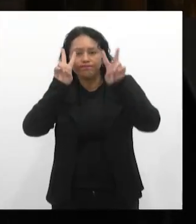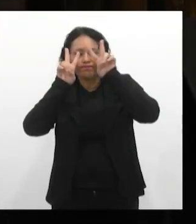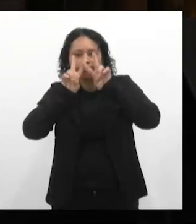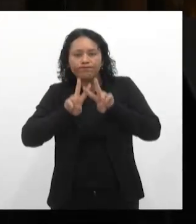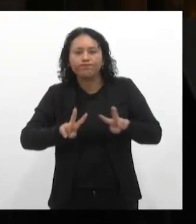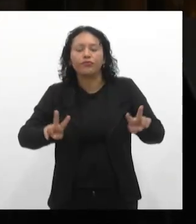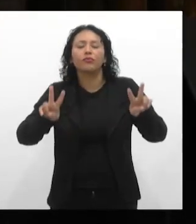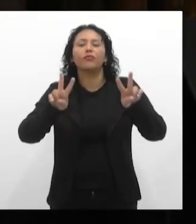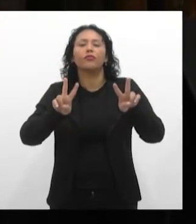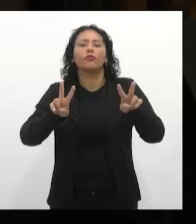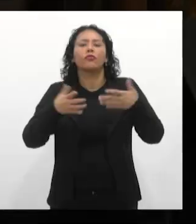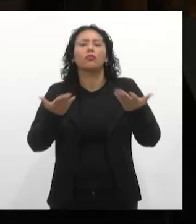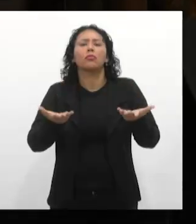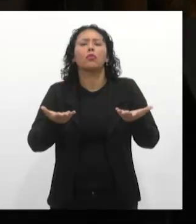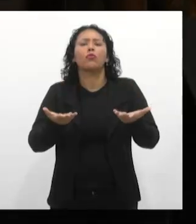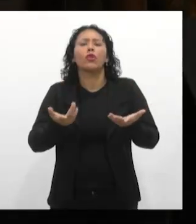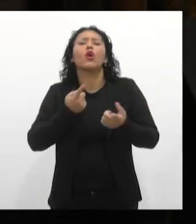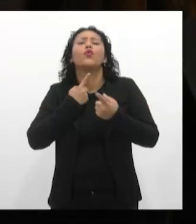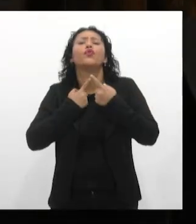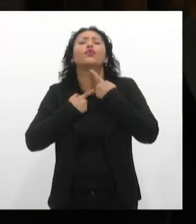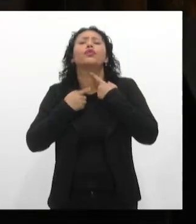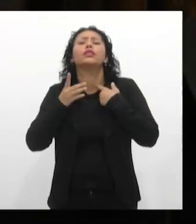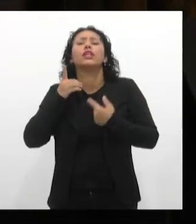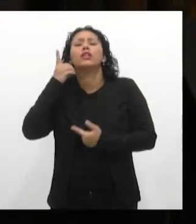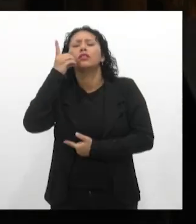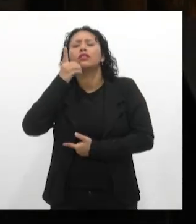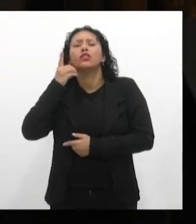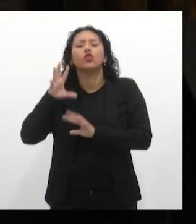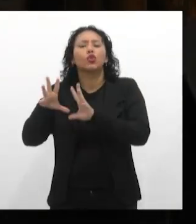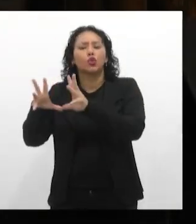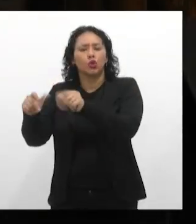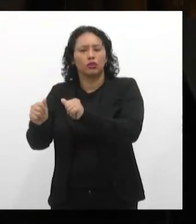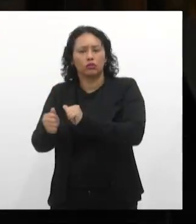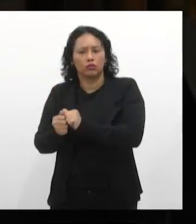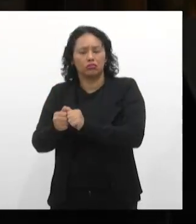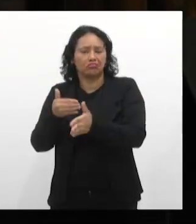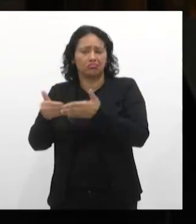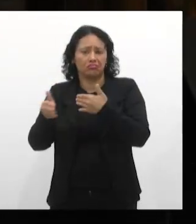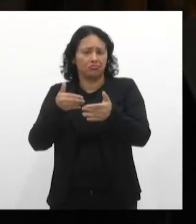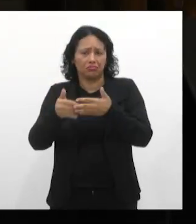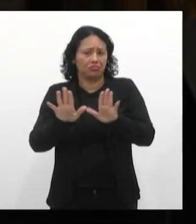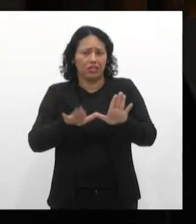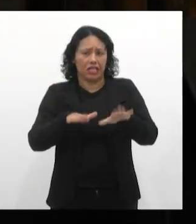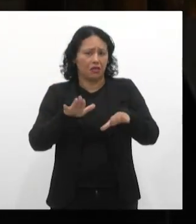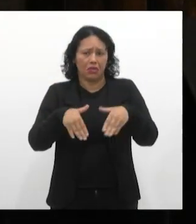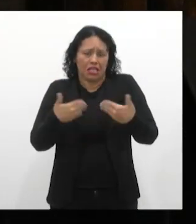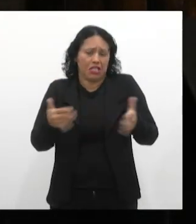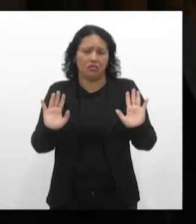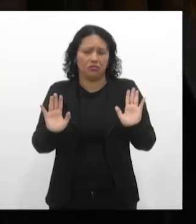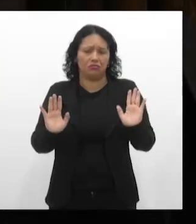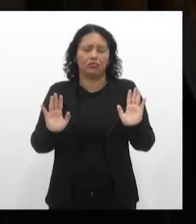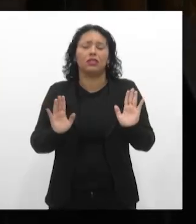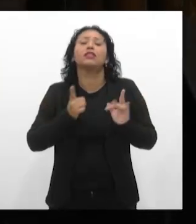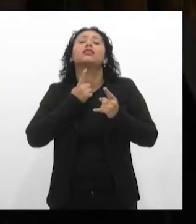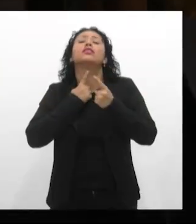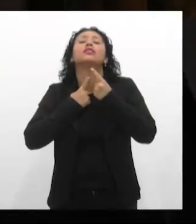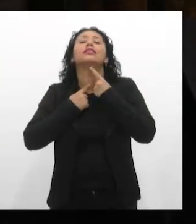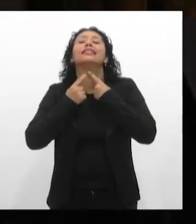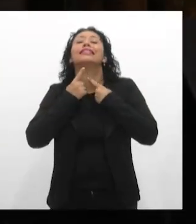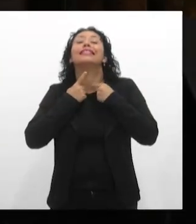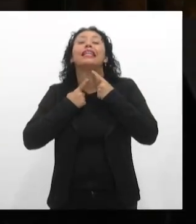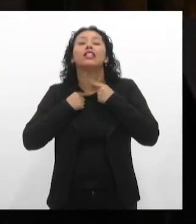o que desejam os deputados, independente dos seus litígios, se não desejam,